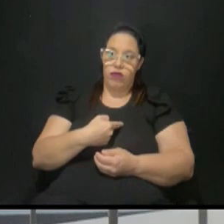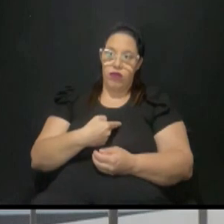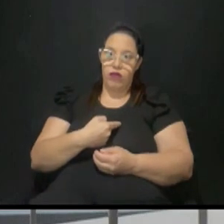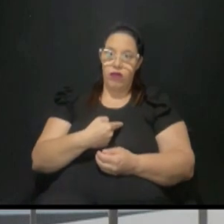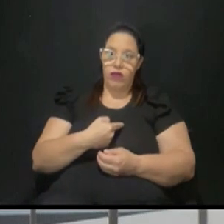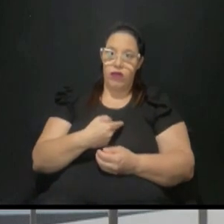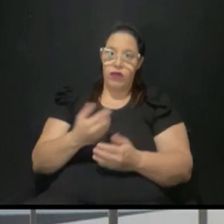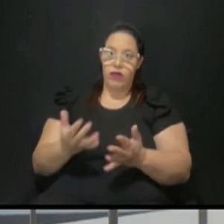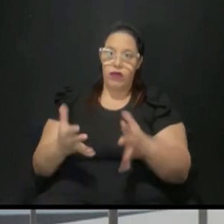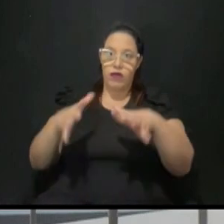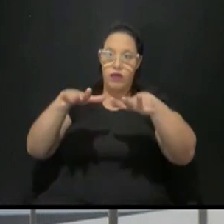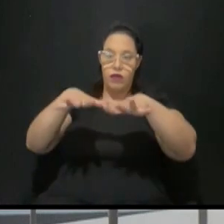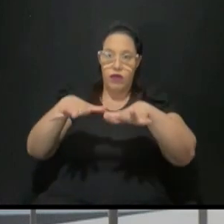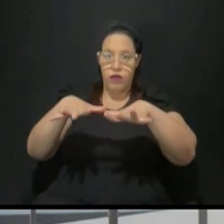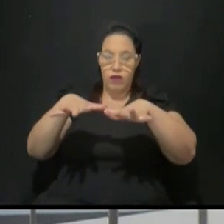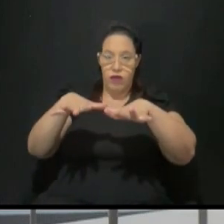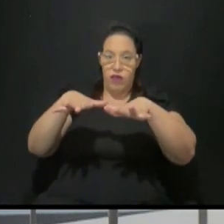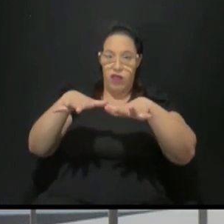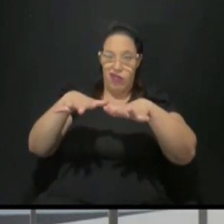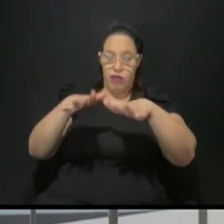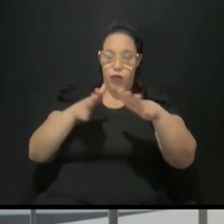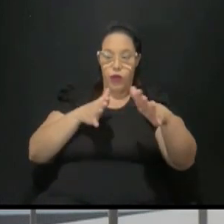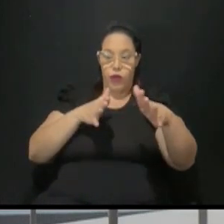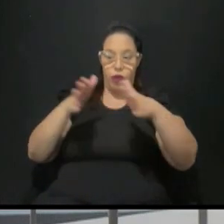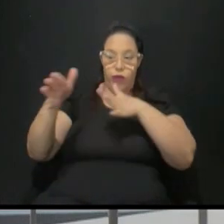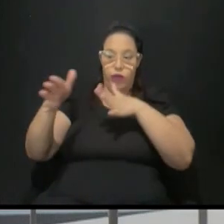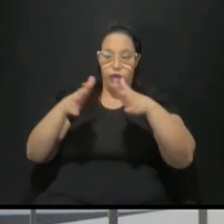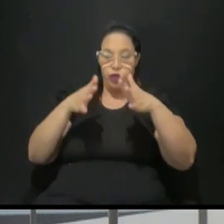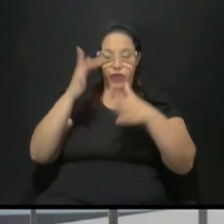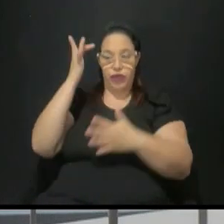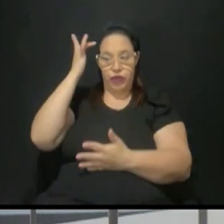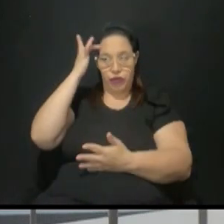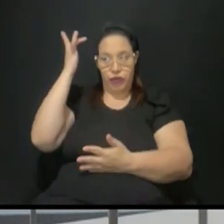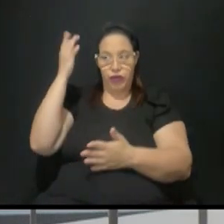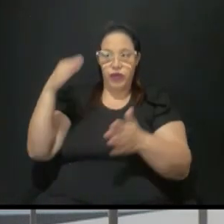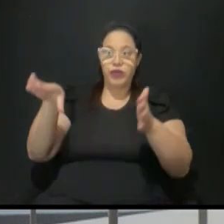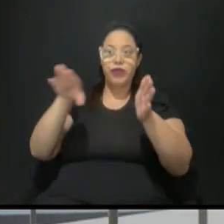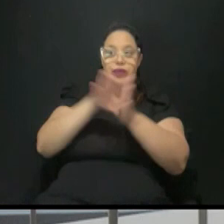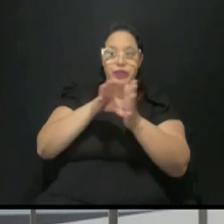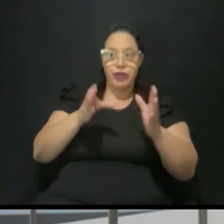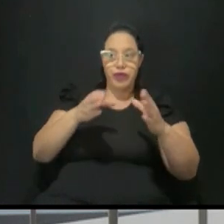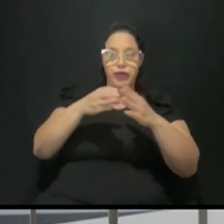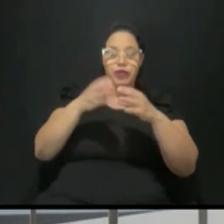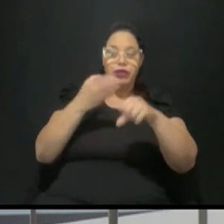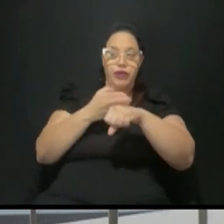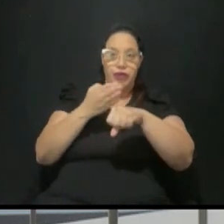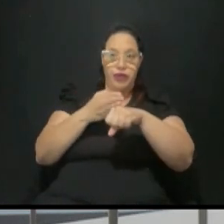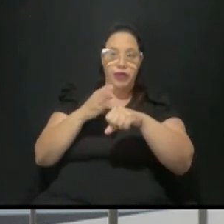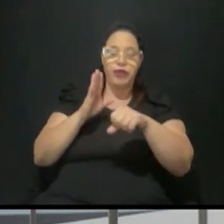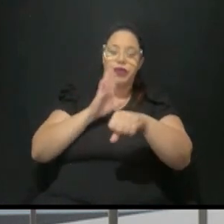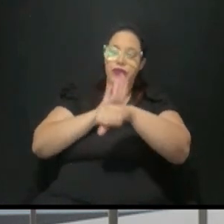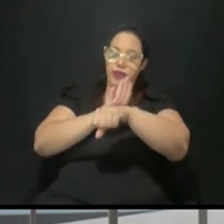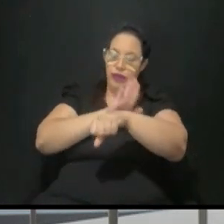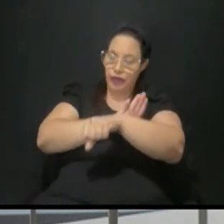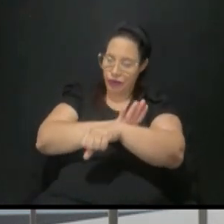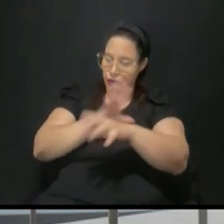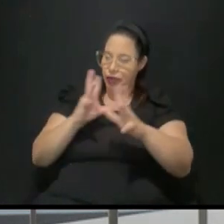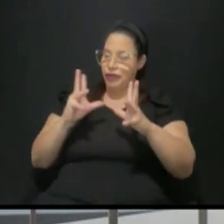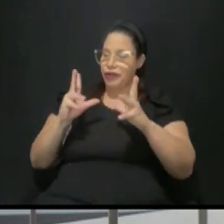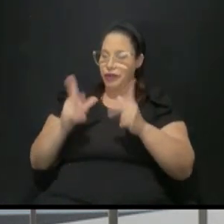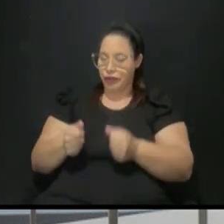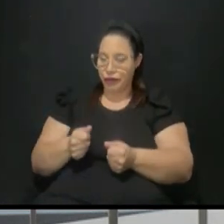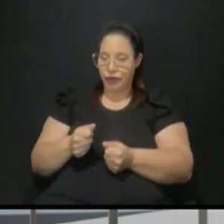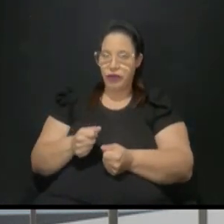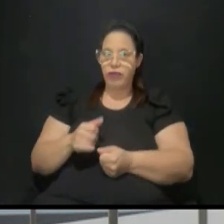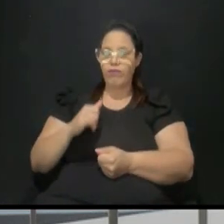essa mobilidade, essa facilidade do atleta chegar até o seu local de treinamento. Isso ajuda muito. Infelizmente, a